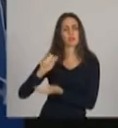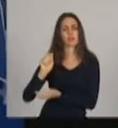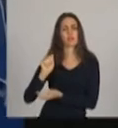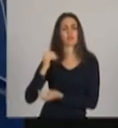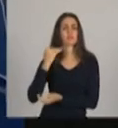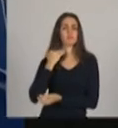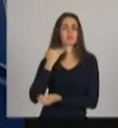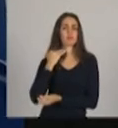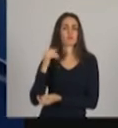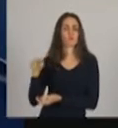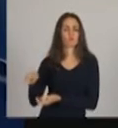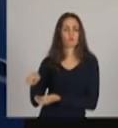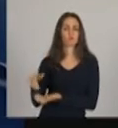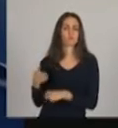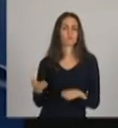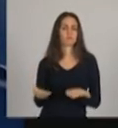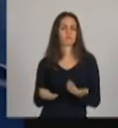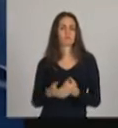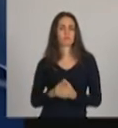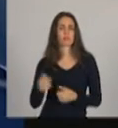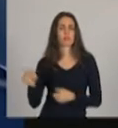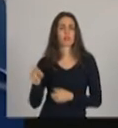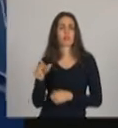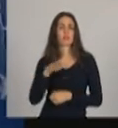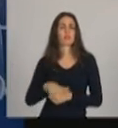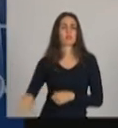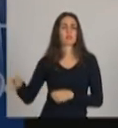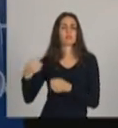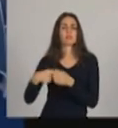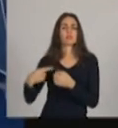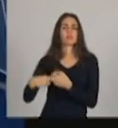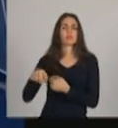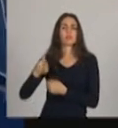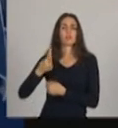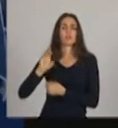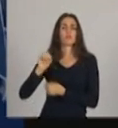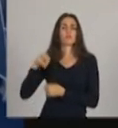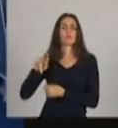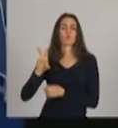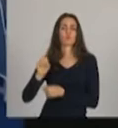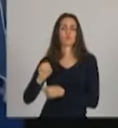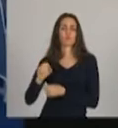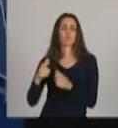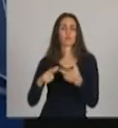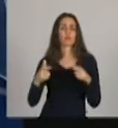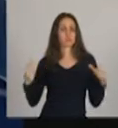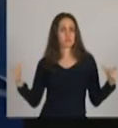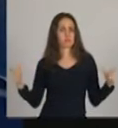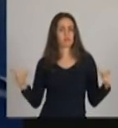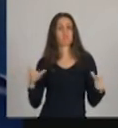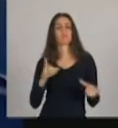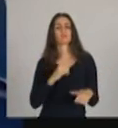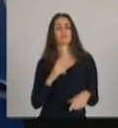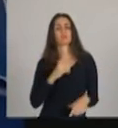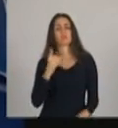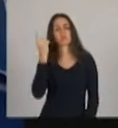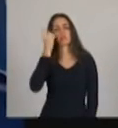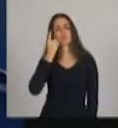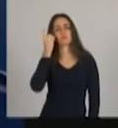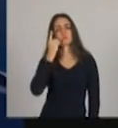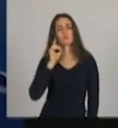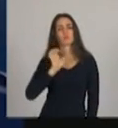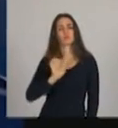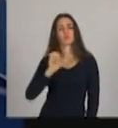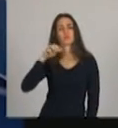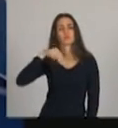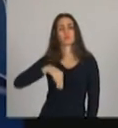bancária. Rio Novo do Sul tem crescido muito, e prova disso tem até o ilustre deputado Emílio Mameri, que